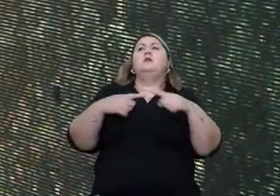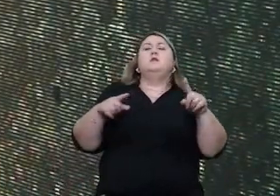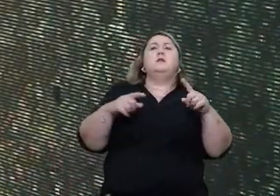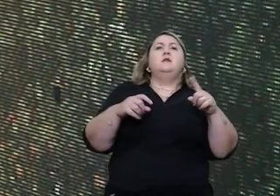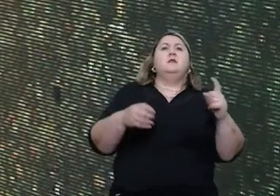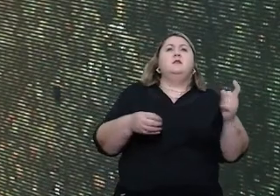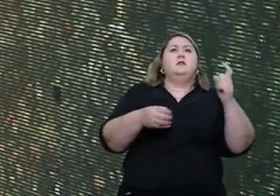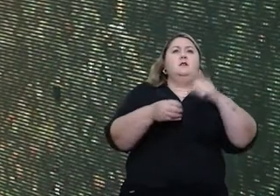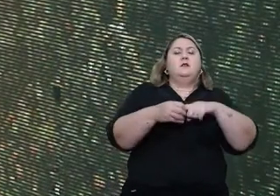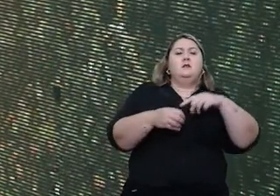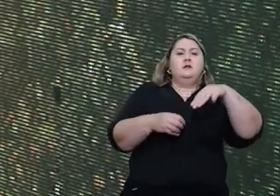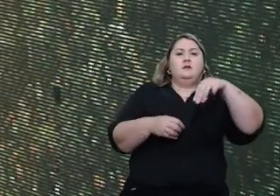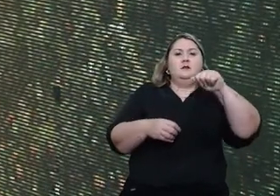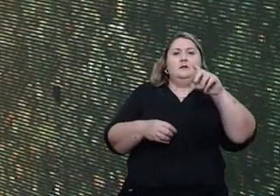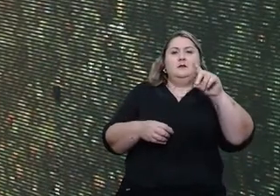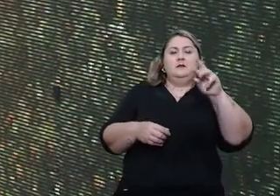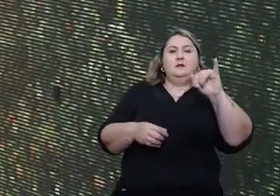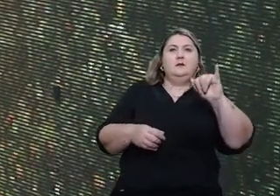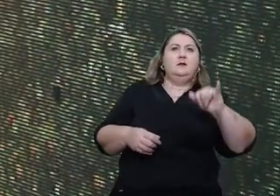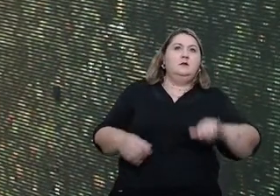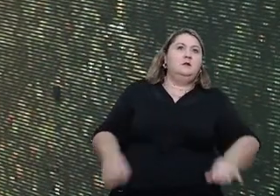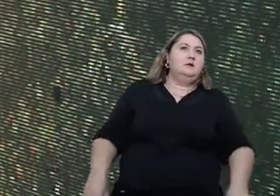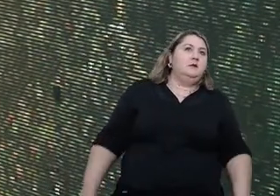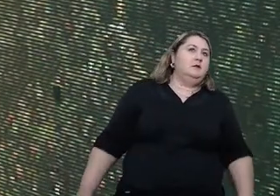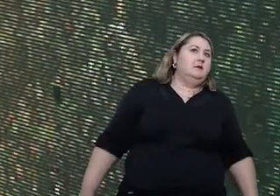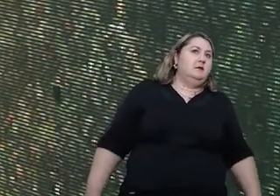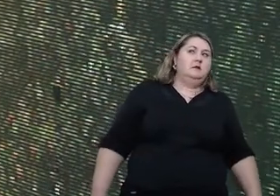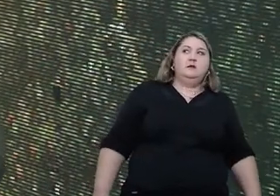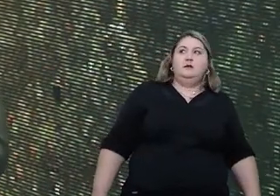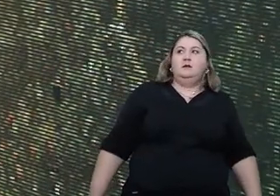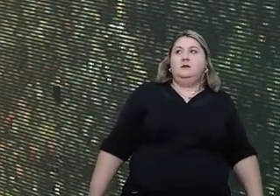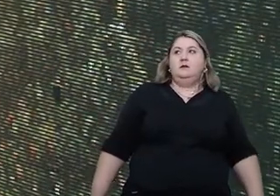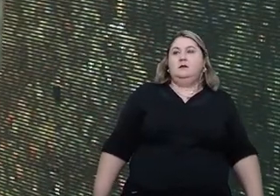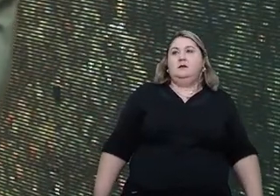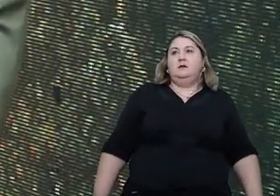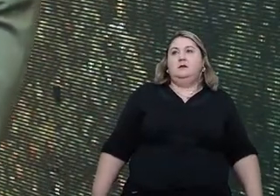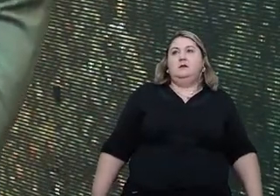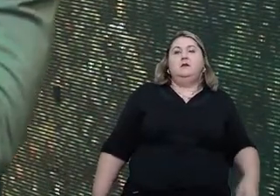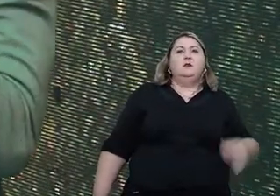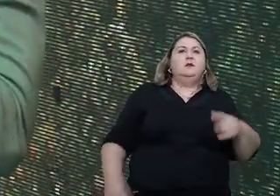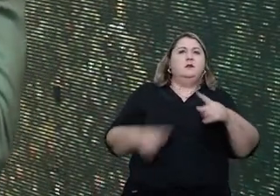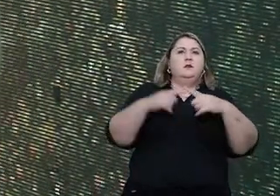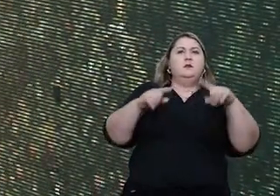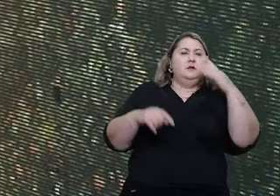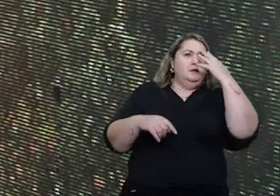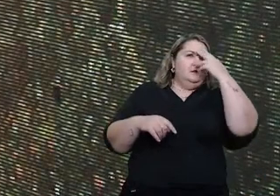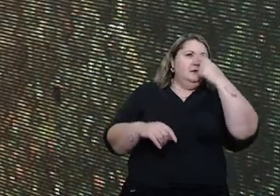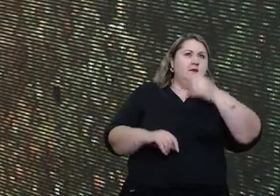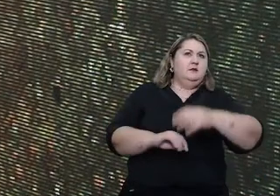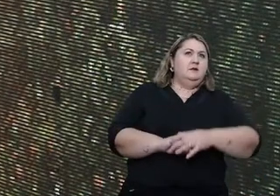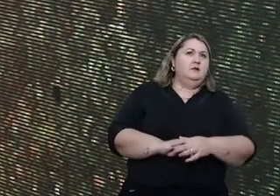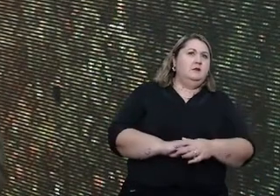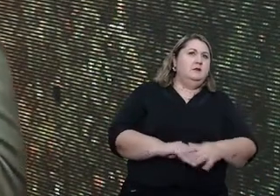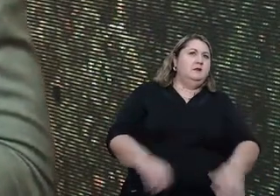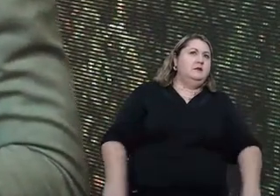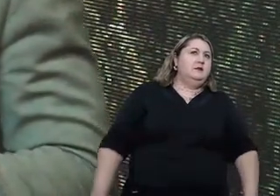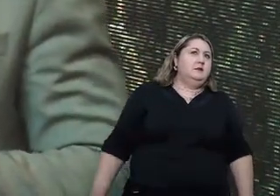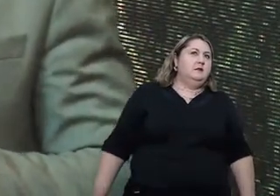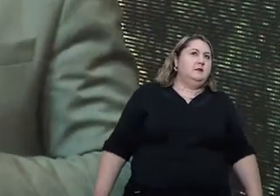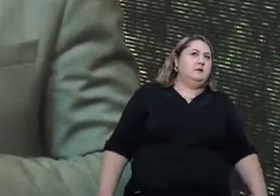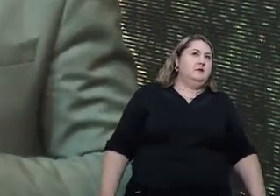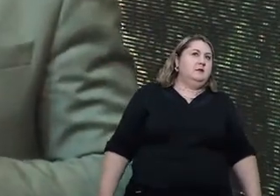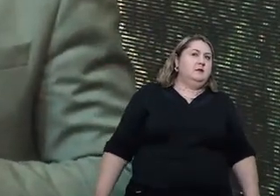Volta a Madrid, é isso? Sai, sai essa aí, sai essa aí. Boa, essa música é linda, é linda, linda. Vamos ver se eu lembro a letra dela,